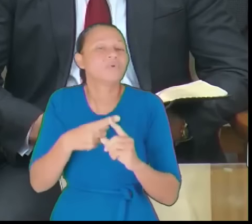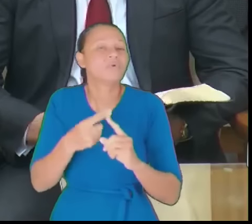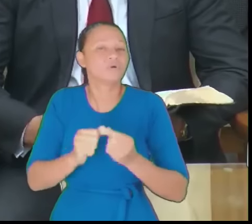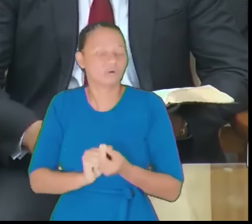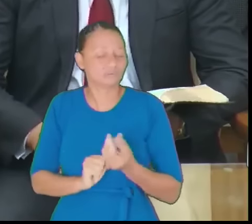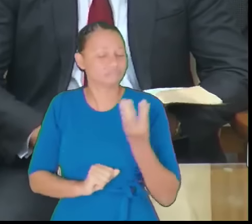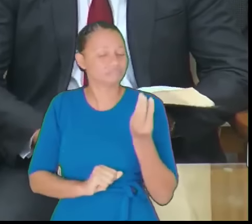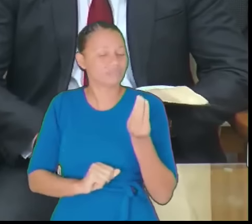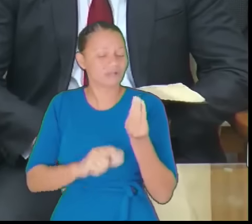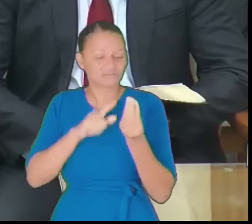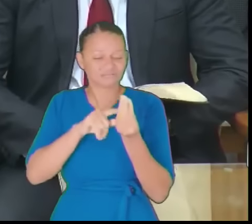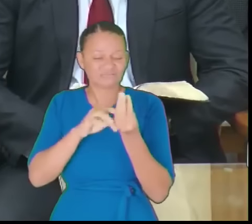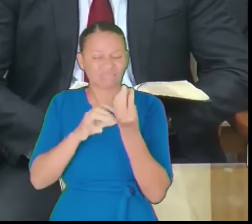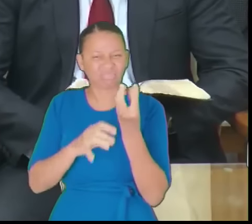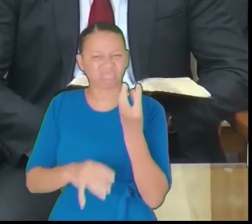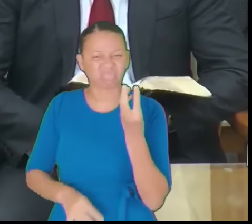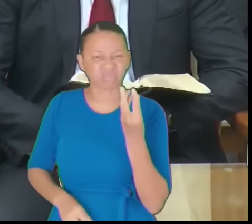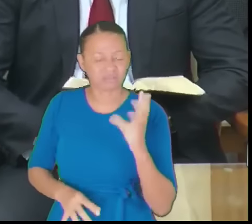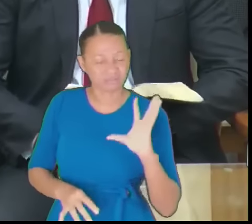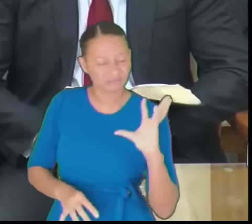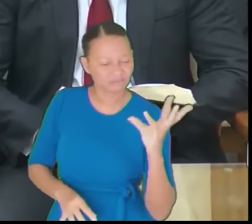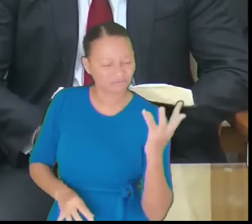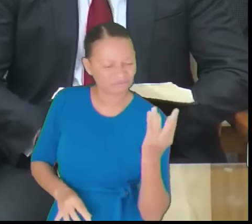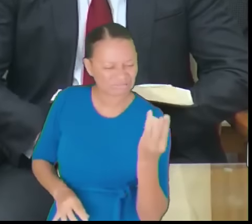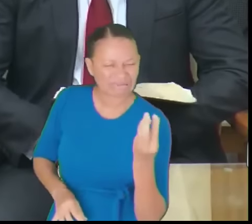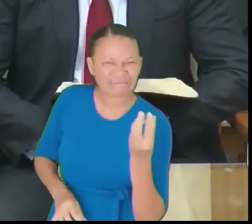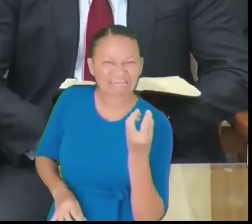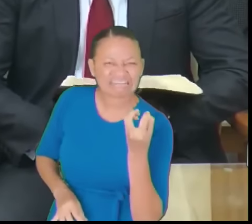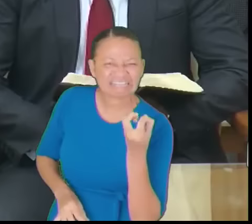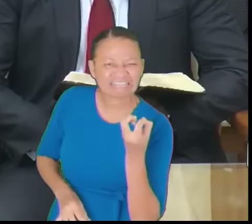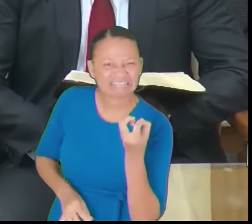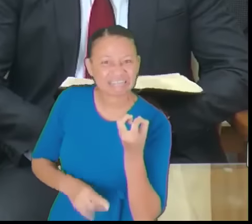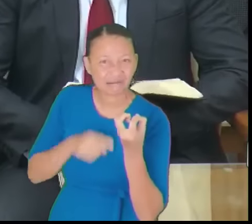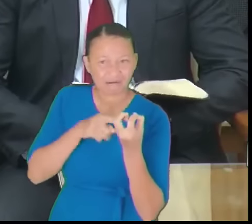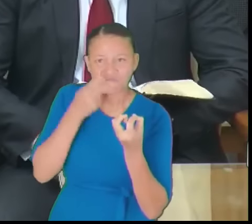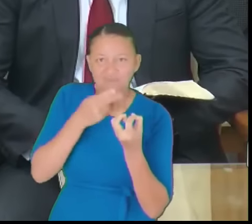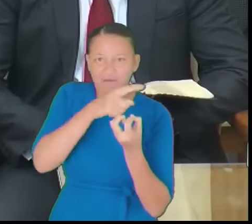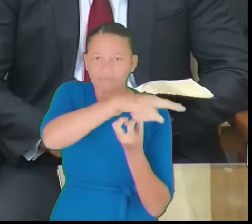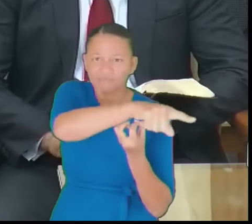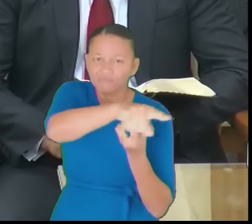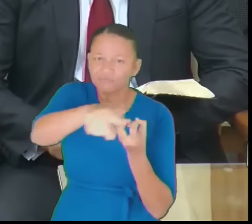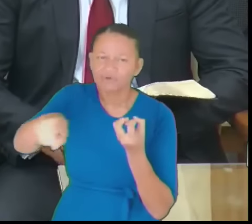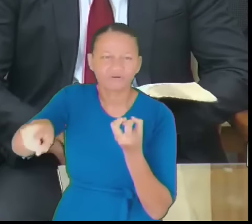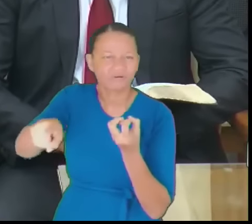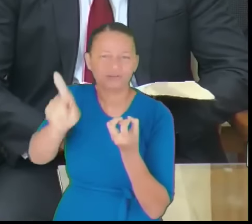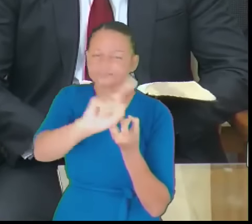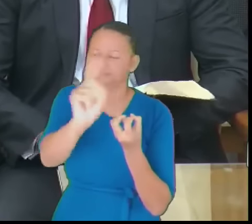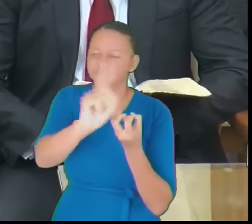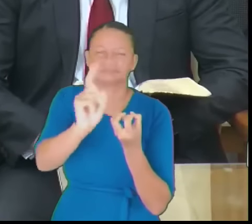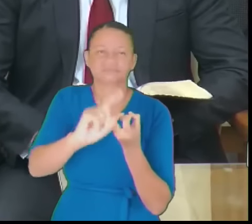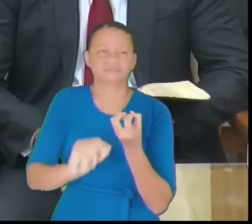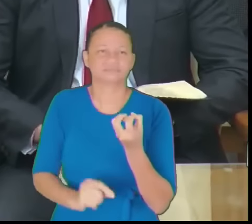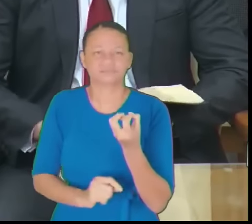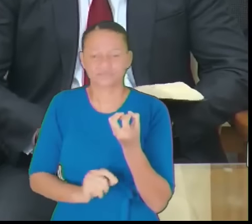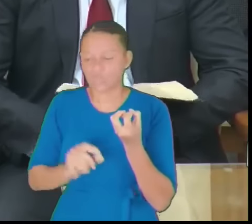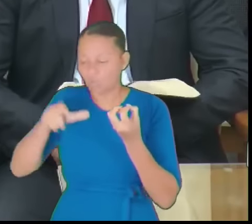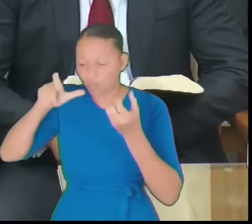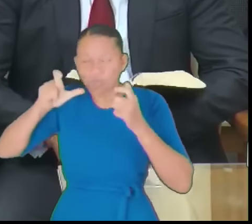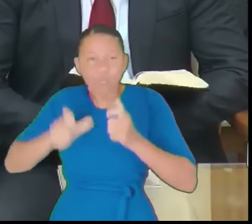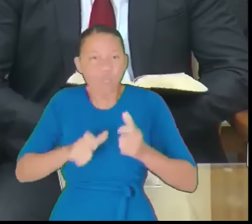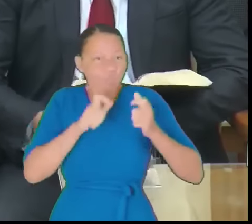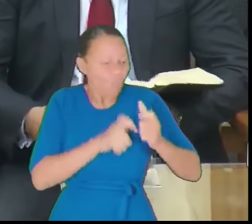ultimamente ela está em farrapos? Quando eu digo a igreja, não estou me referindo a vocês. Não estou me referindo a uma igreja local.